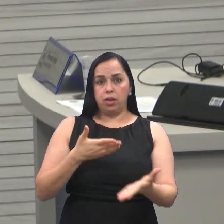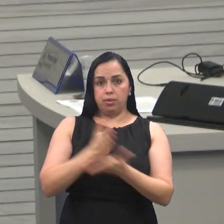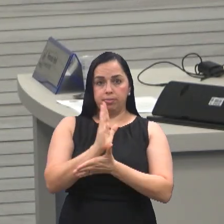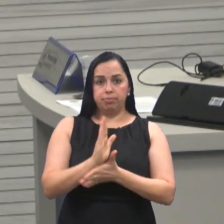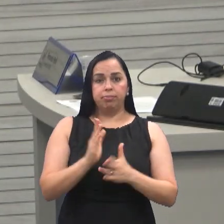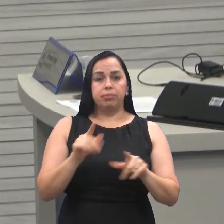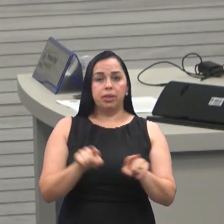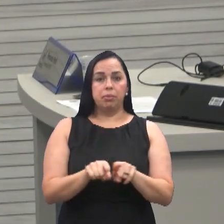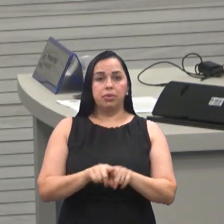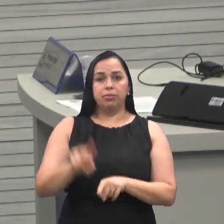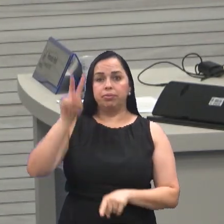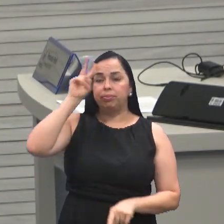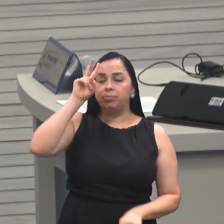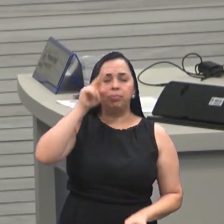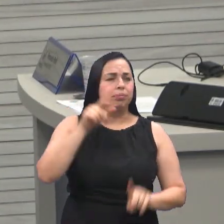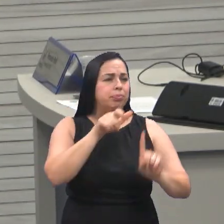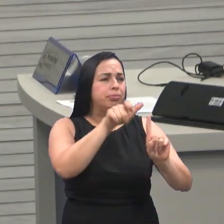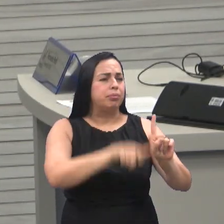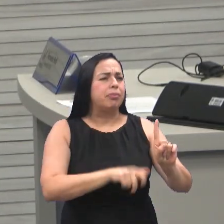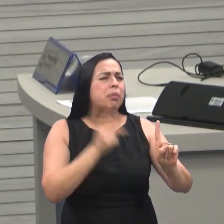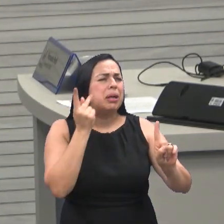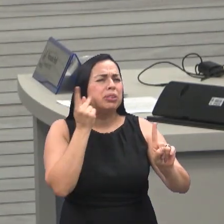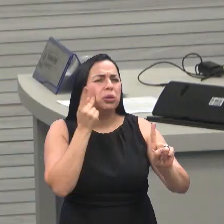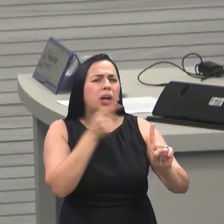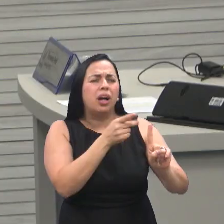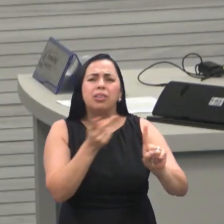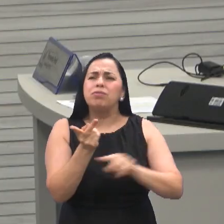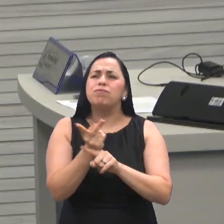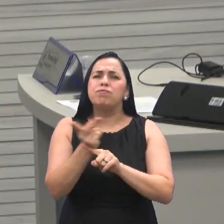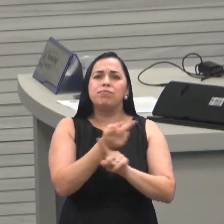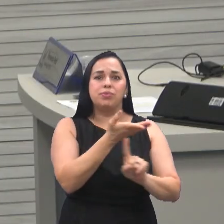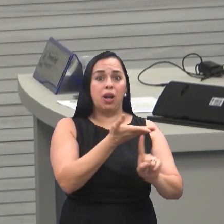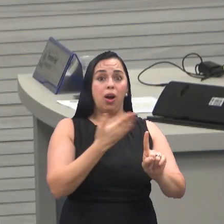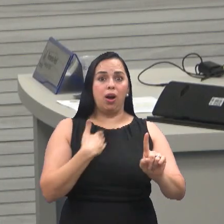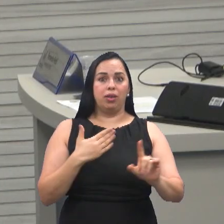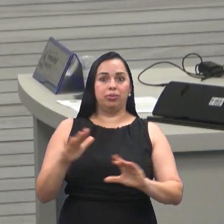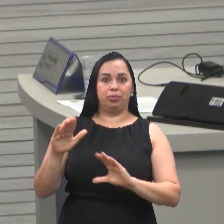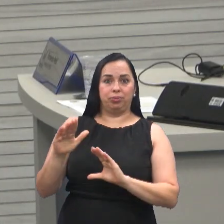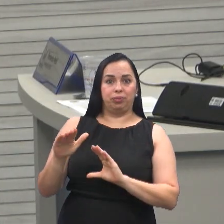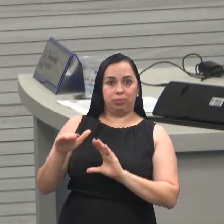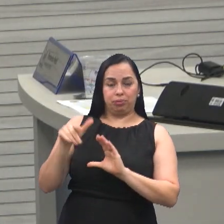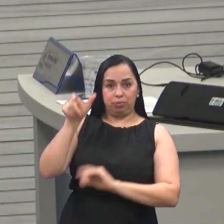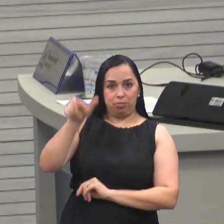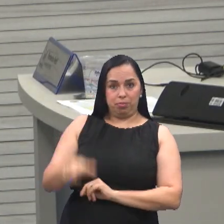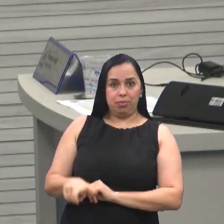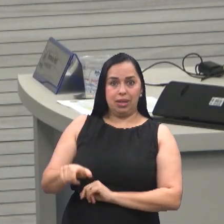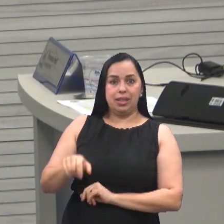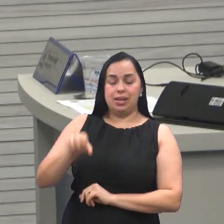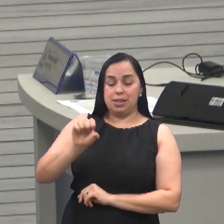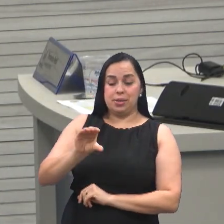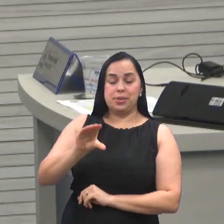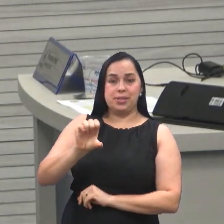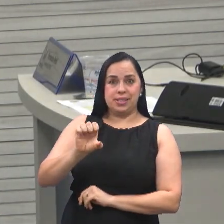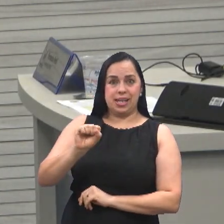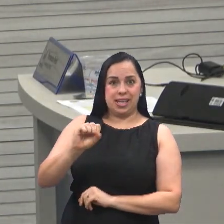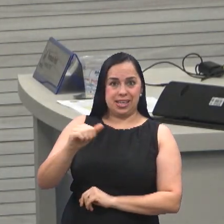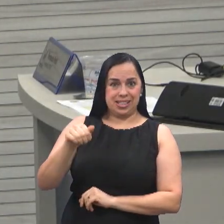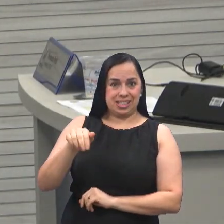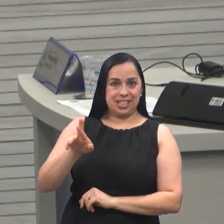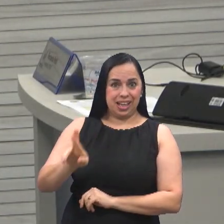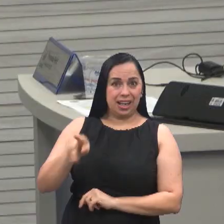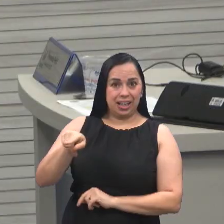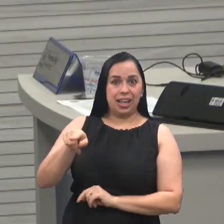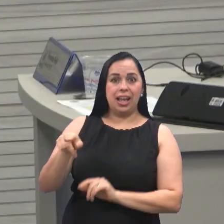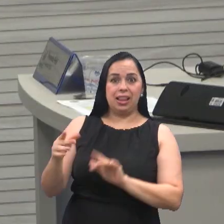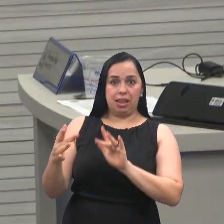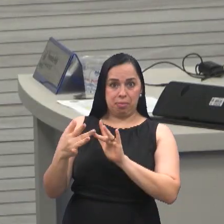presidente, cadê o vereador Pascucci? Acabou de chegar uma mensagem ali através do Cezinha, que é o nosso grande contato aqui também